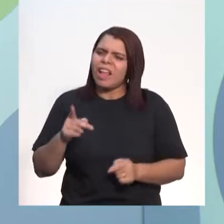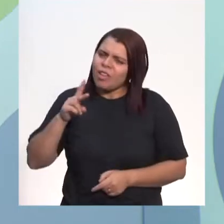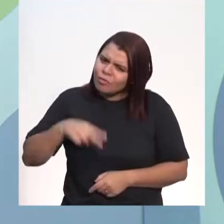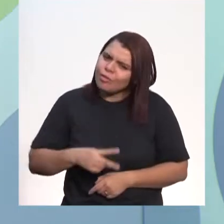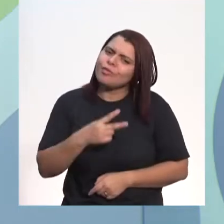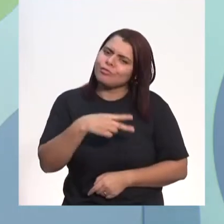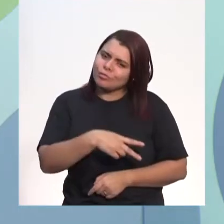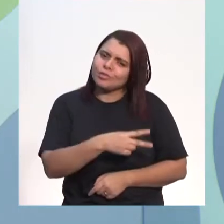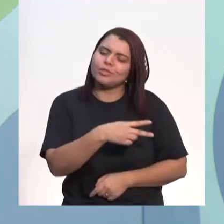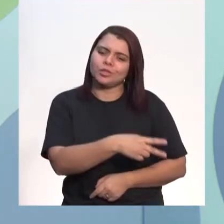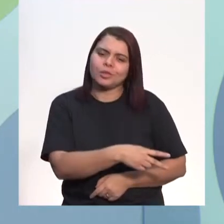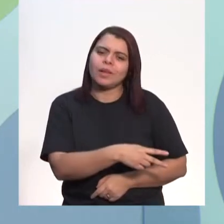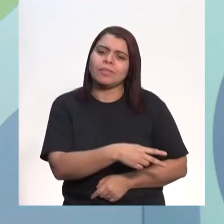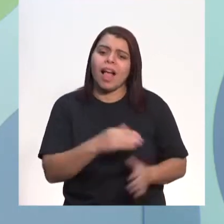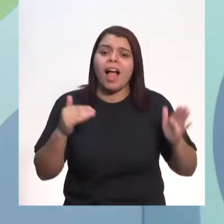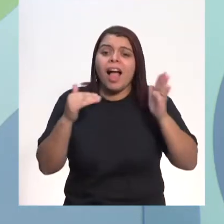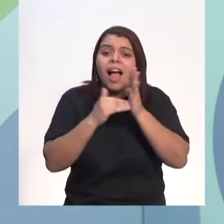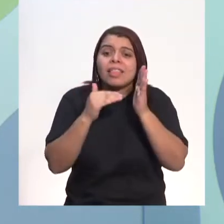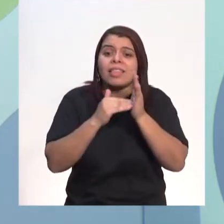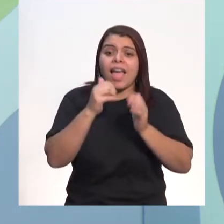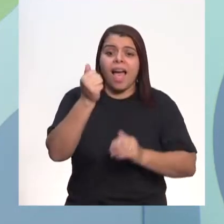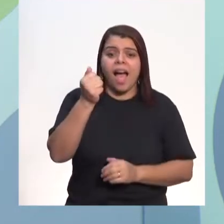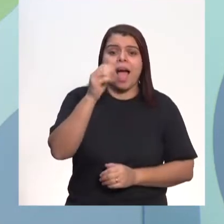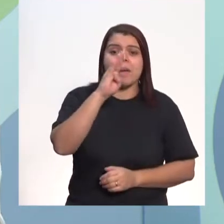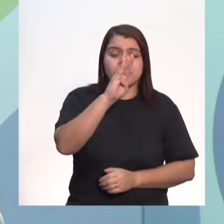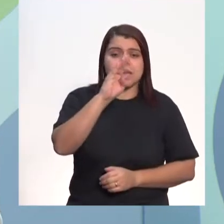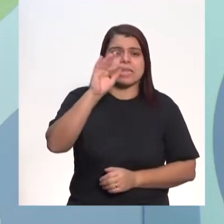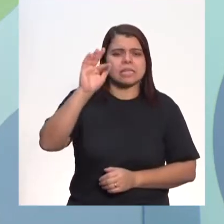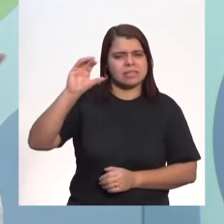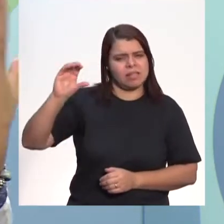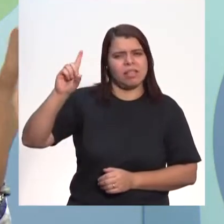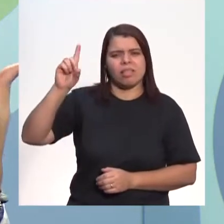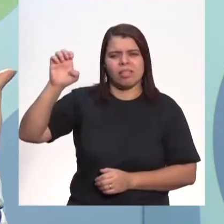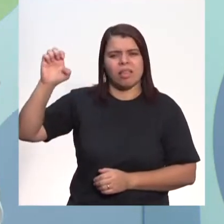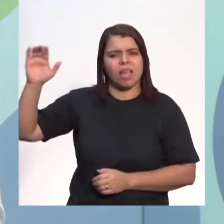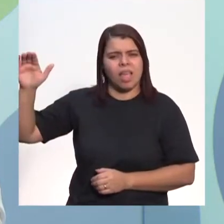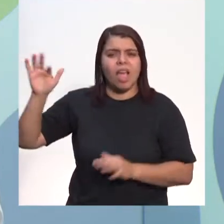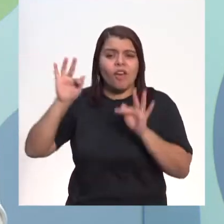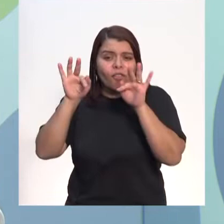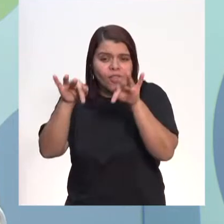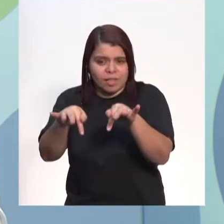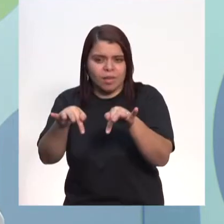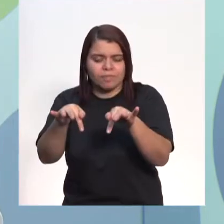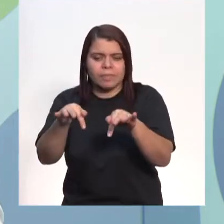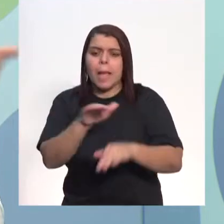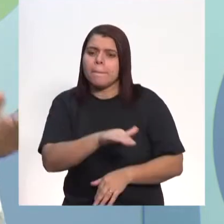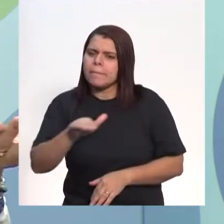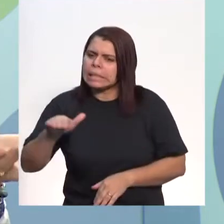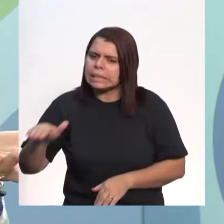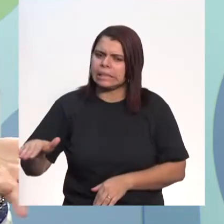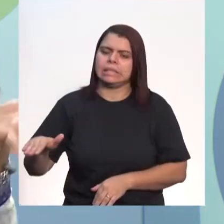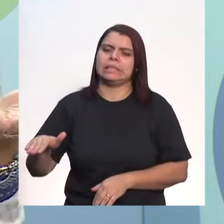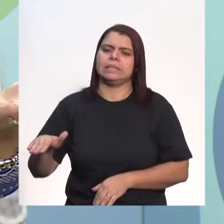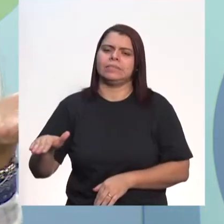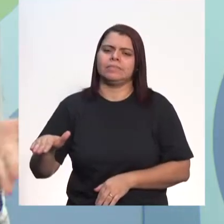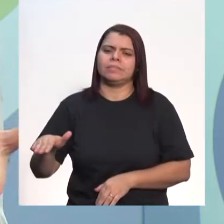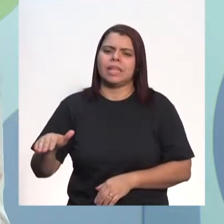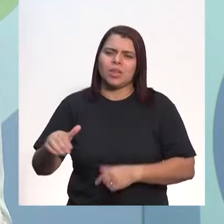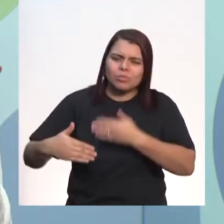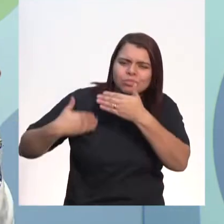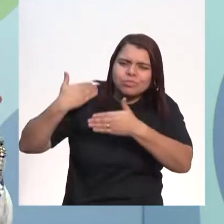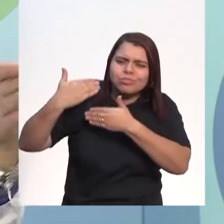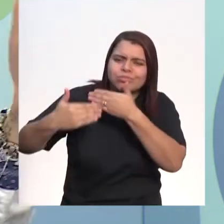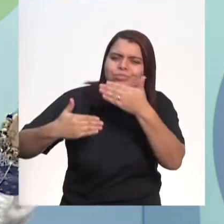que se complete o alfabeto todo. Então, acho que para crianças que estão nesse processo é desafiador também. Por